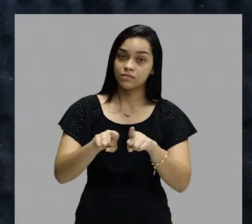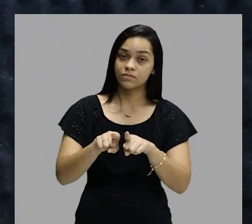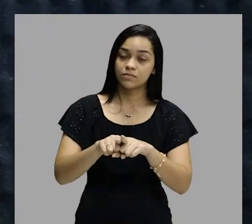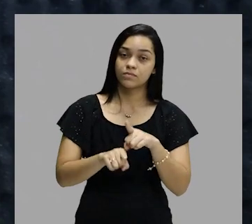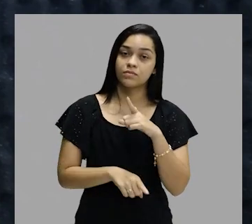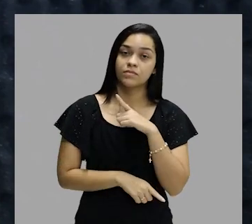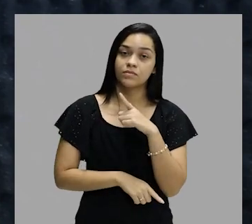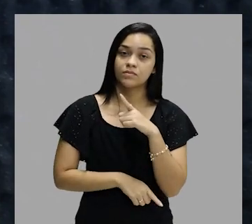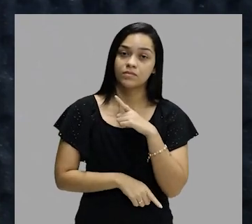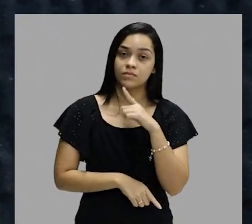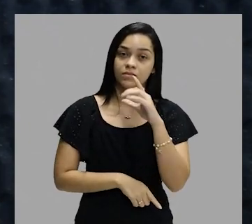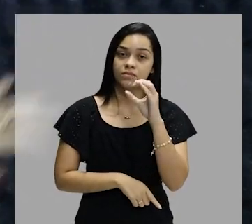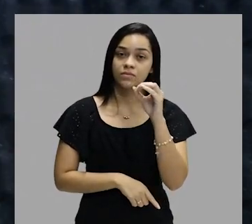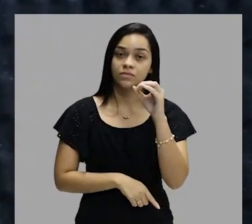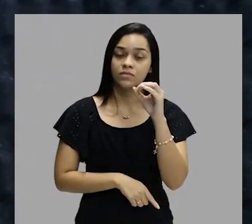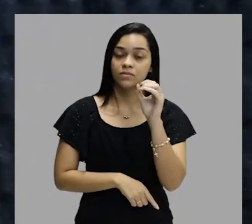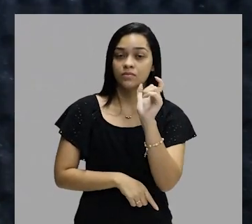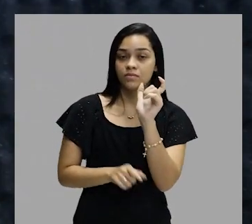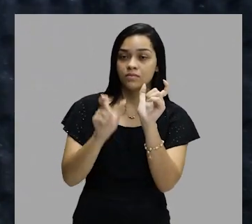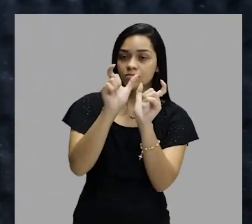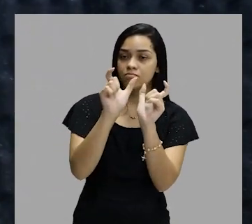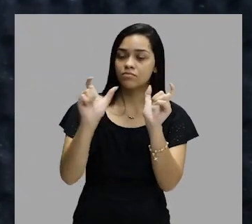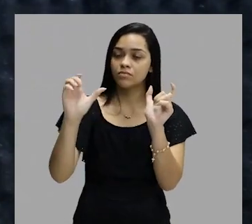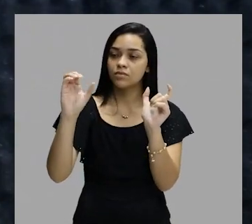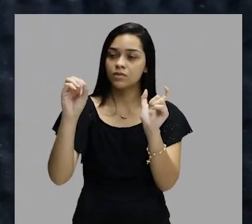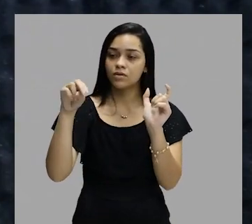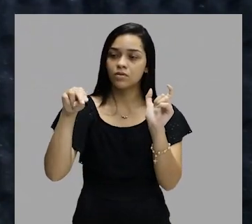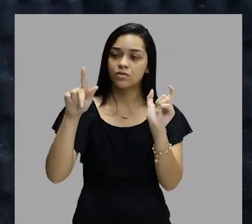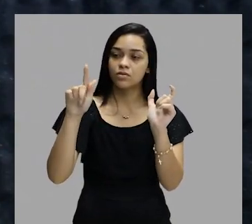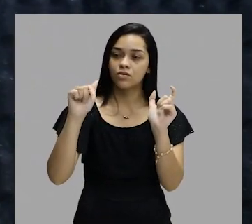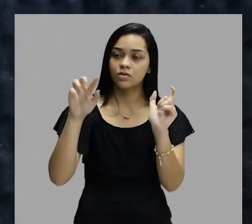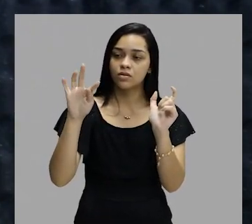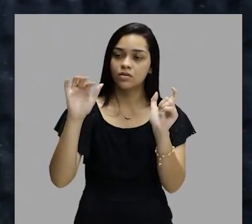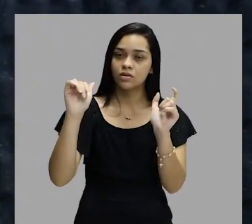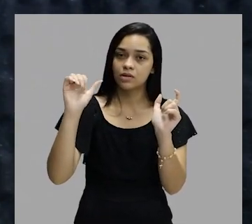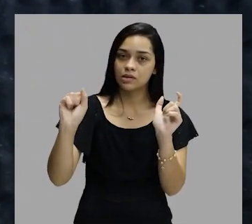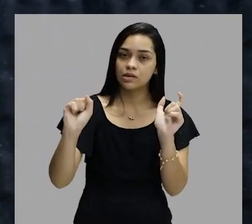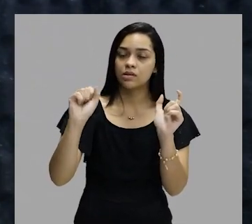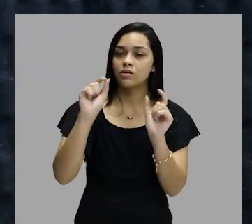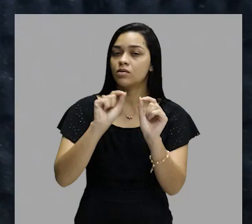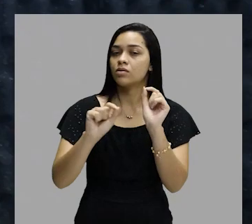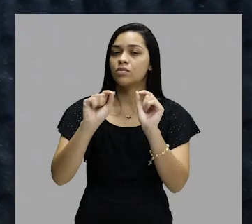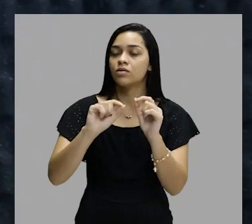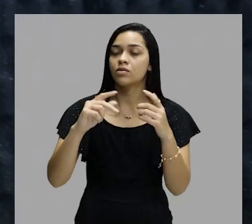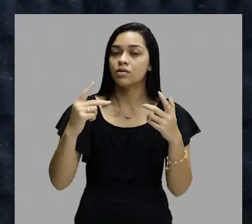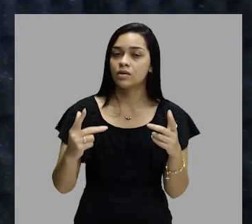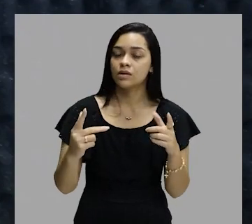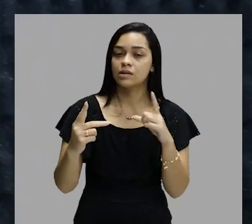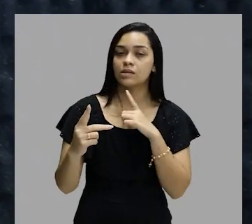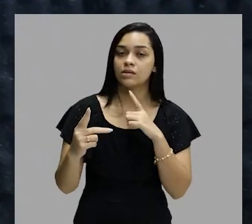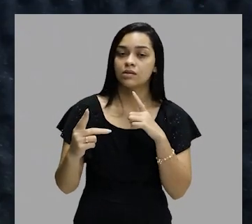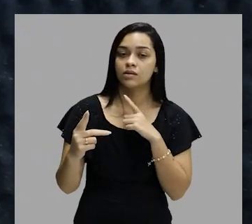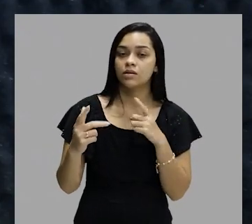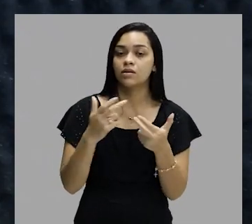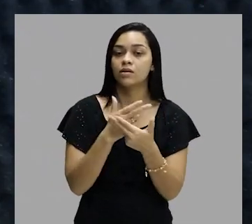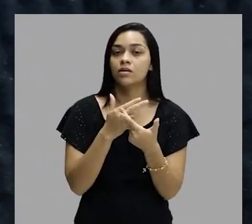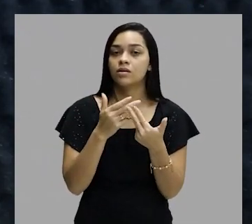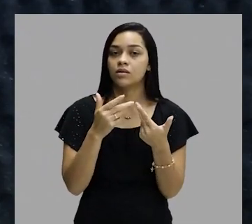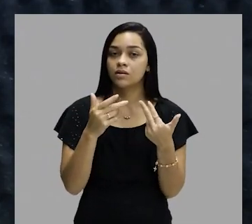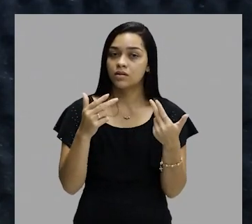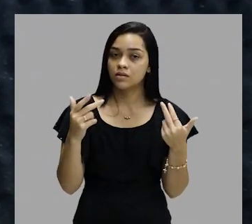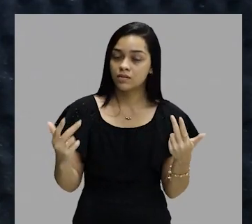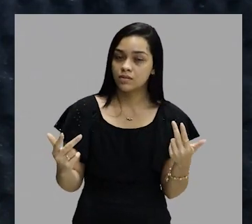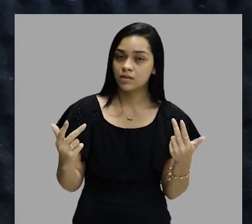conhecidas como cognate words, são palavras cognatas. Words that have a similar spelling and same meaning